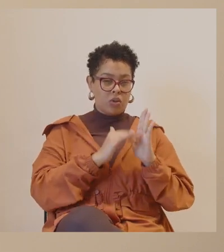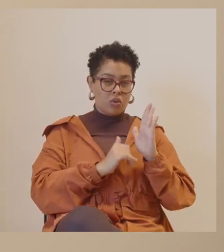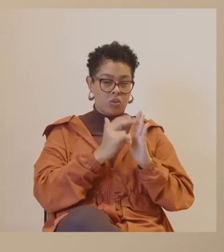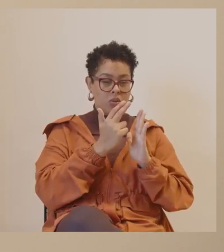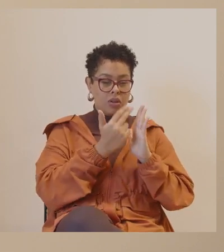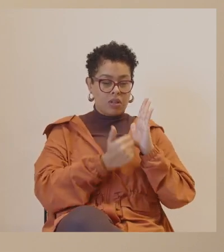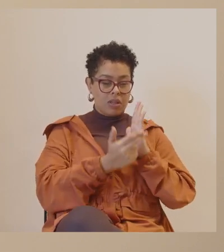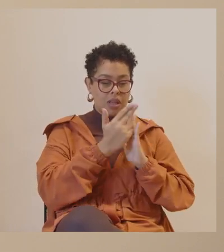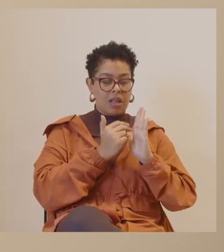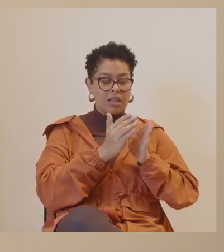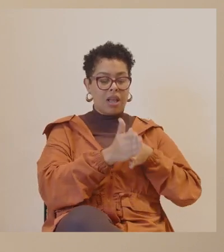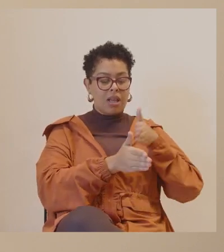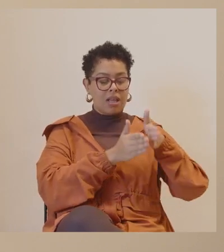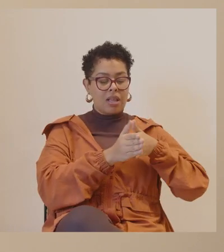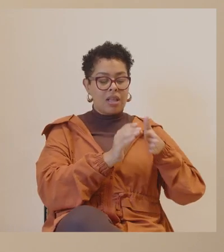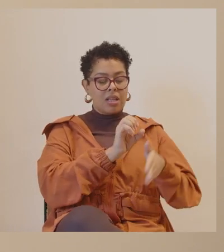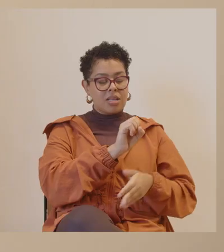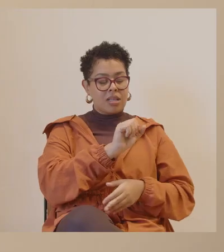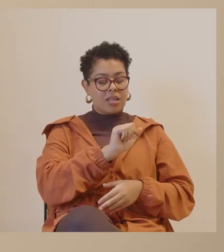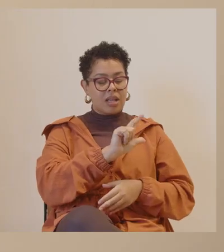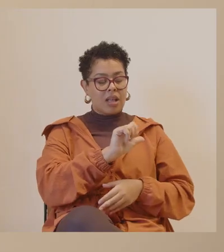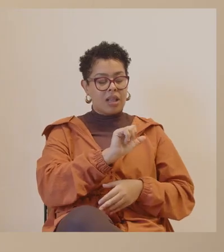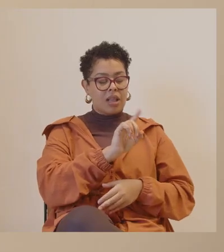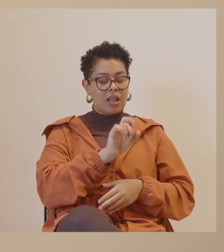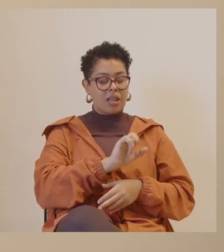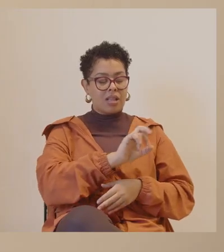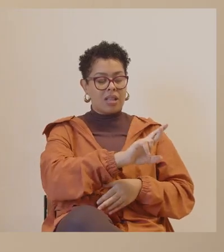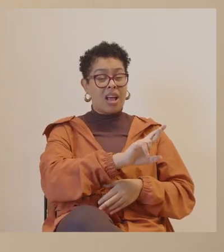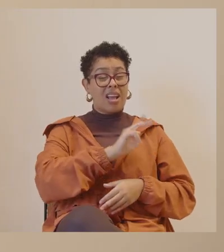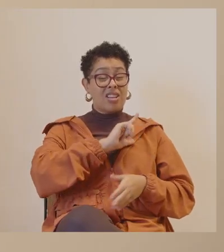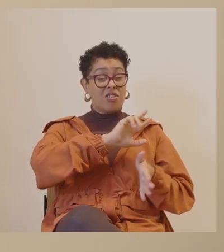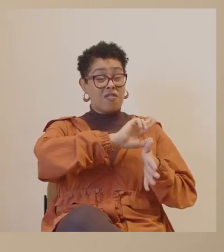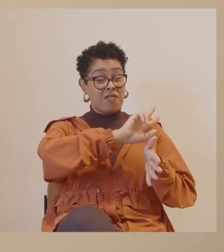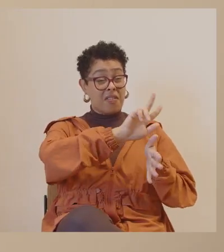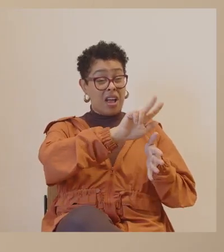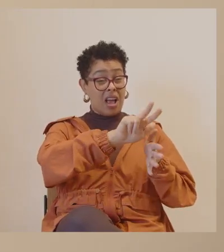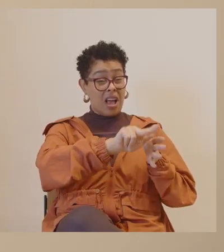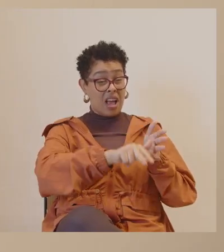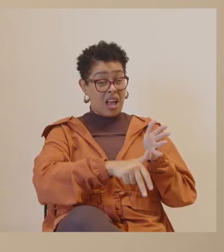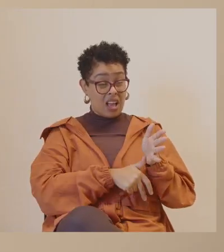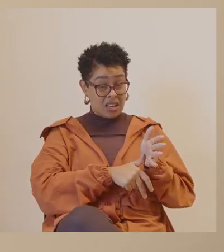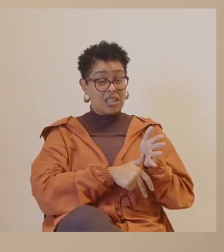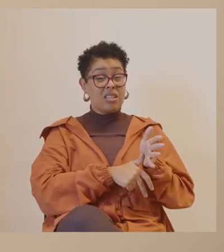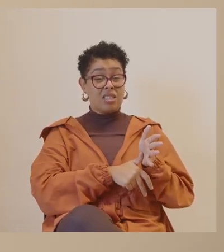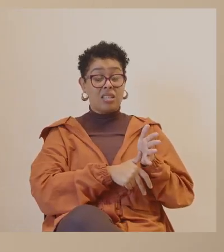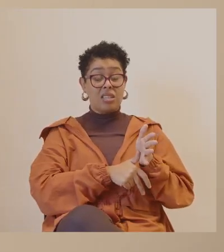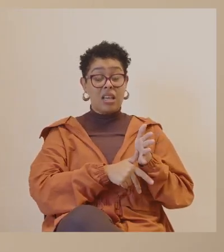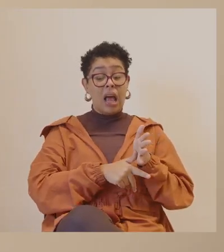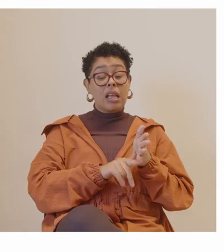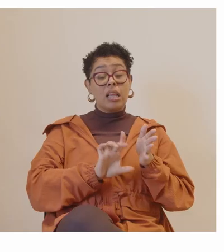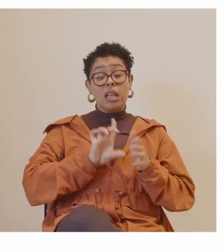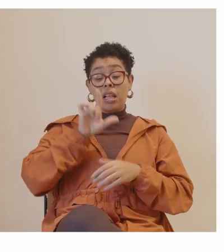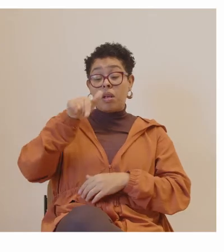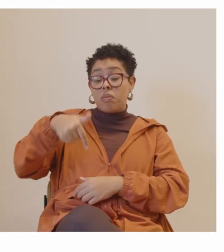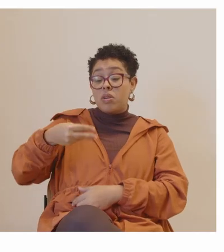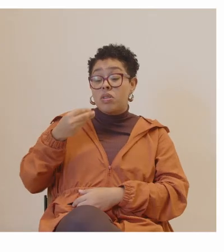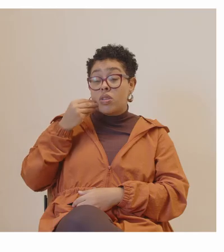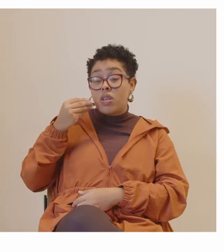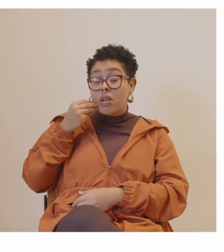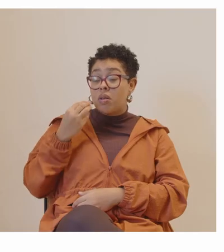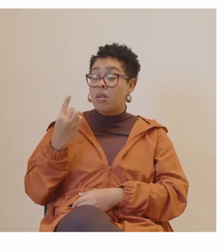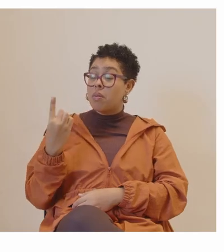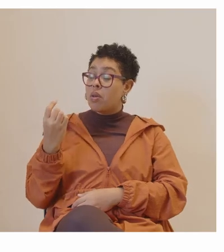Estação Saint-Lazare, a gente está falando de um conjunto de uma dezena de pinturas, quando a gente chega nessas primeiras tentativas do Monet, já nos